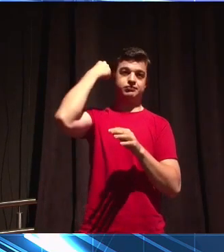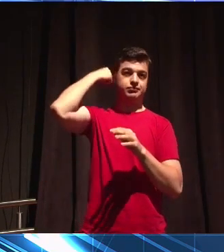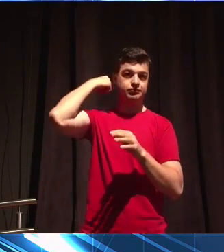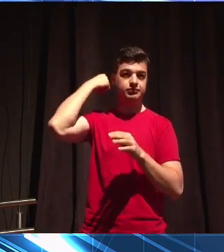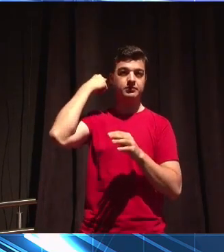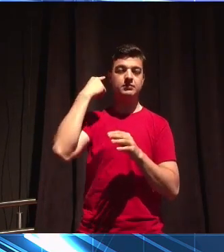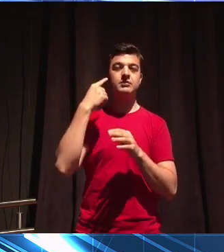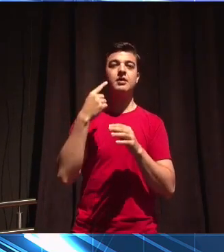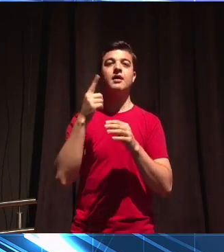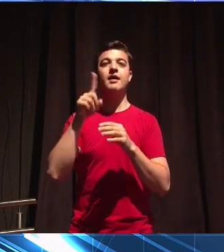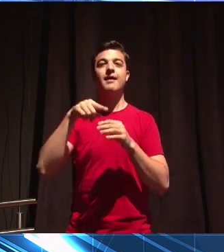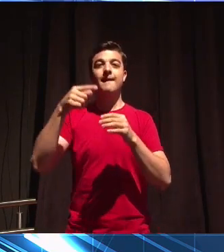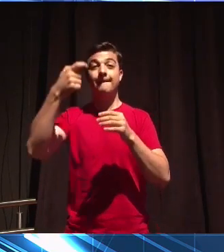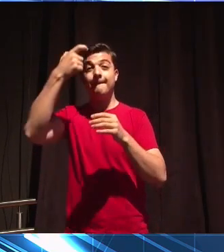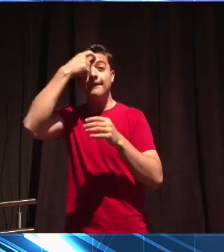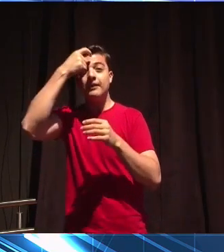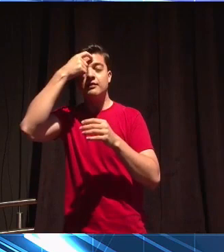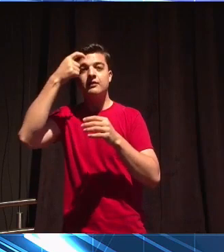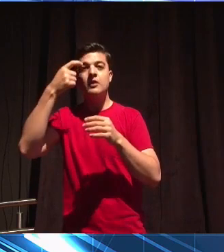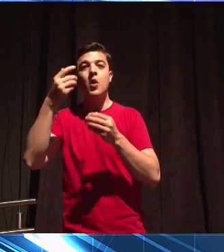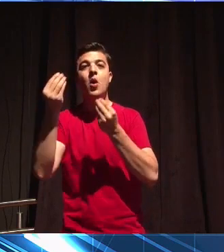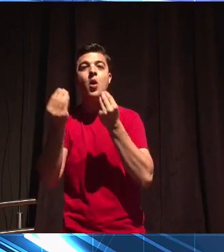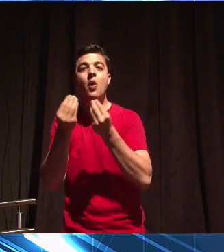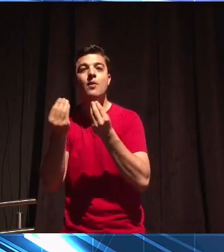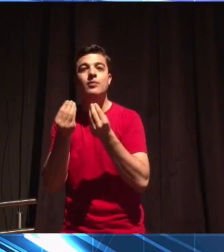próprio estado mental. Então, por exemplo,